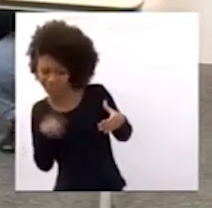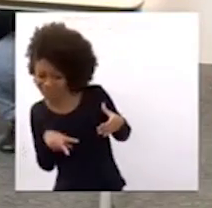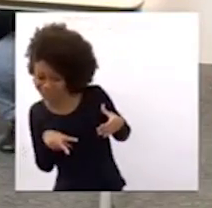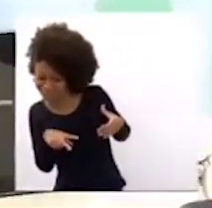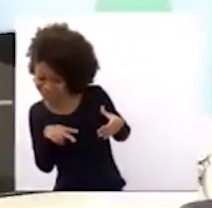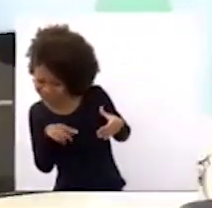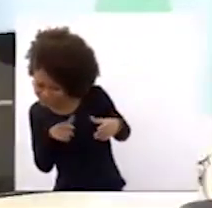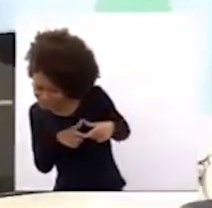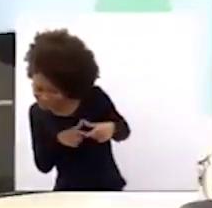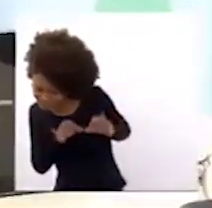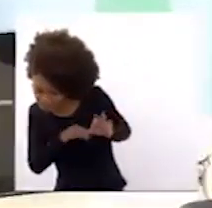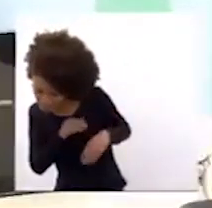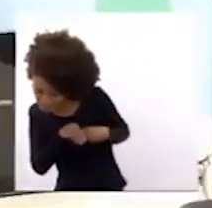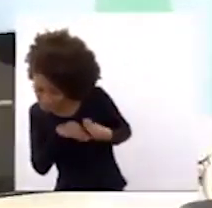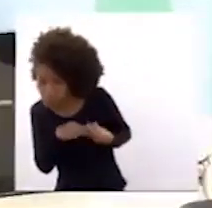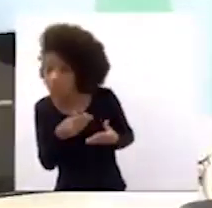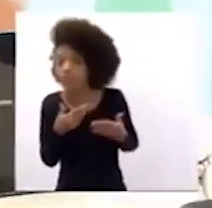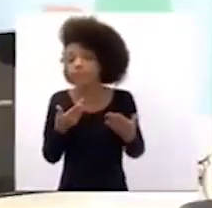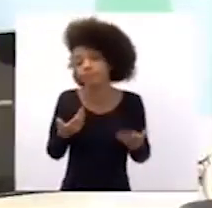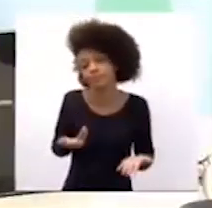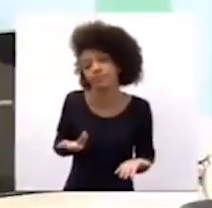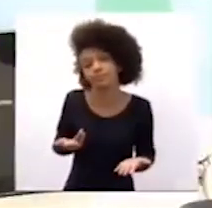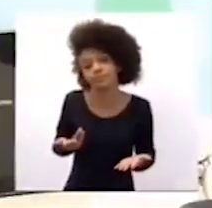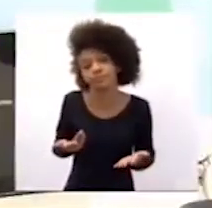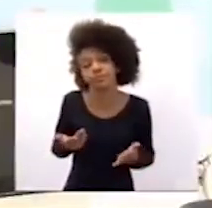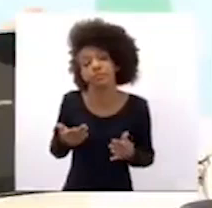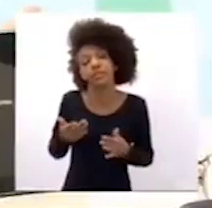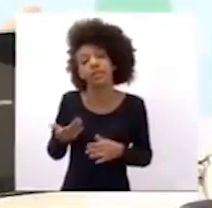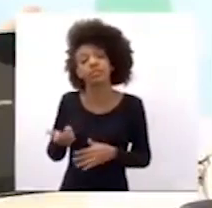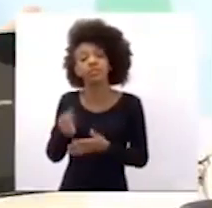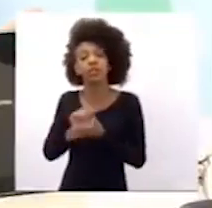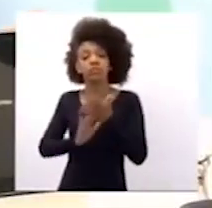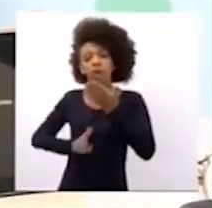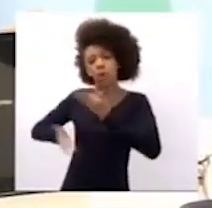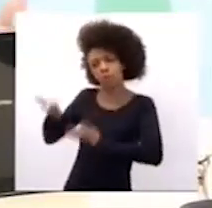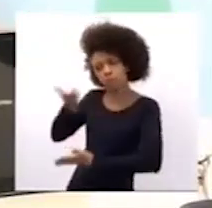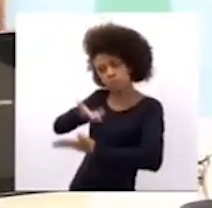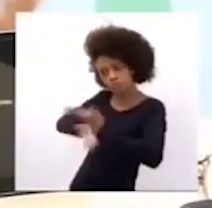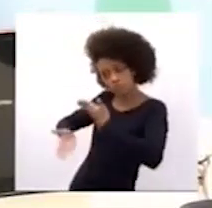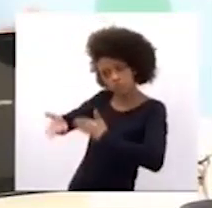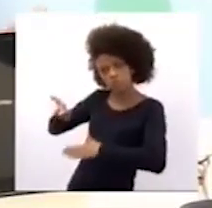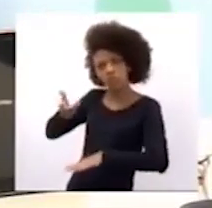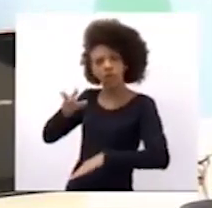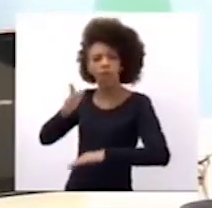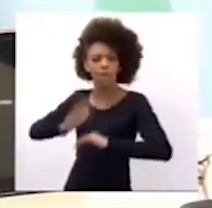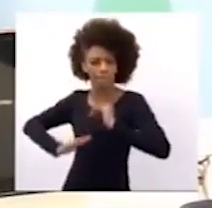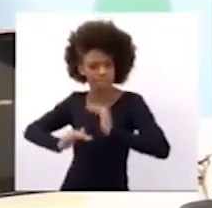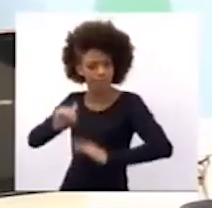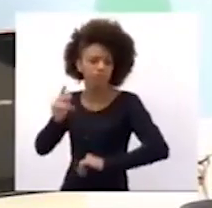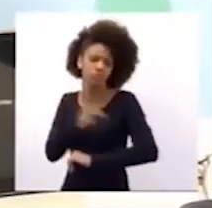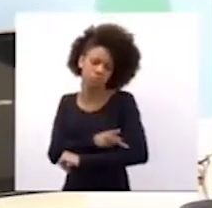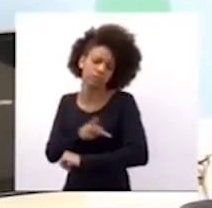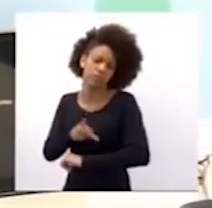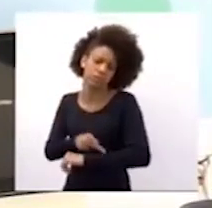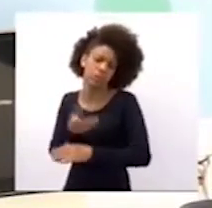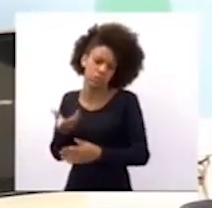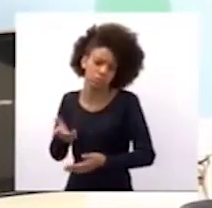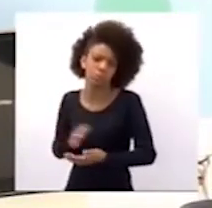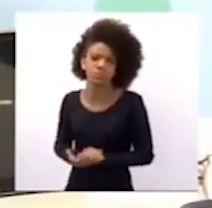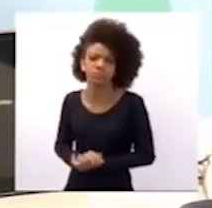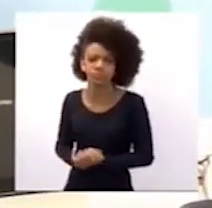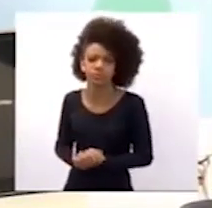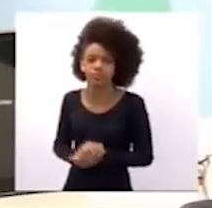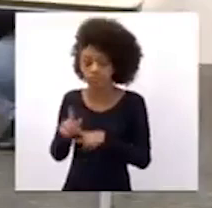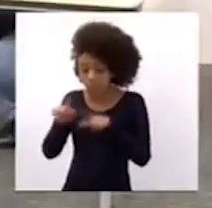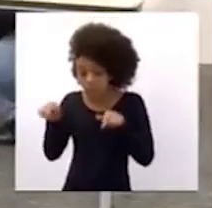Então, acho que cabe aí também o exercício de compartilhar aí com os colegas as suas práticas pedagógicas, né, em